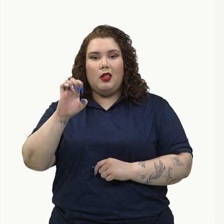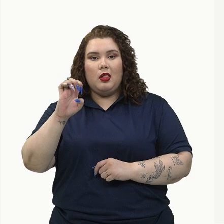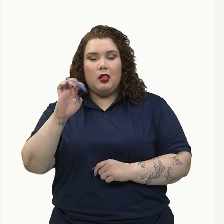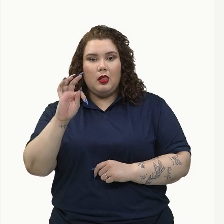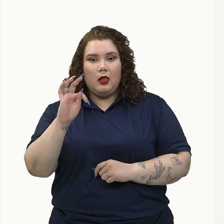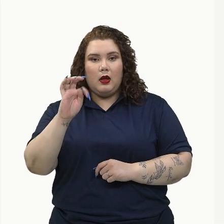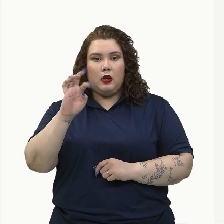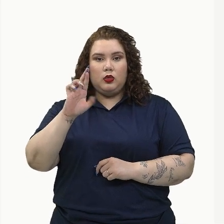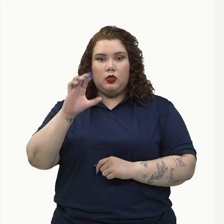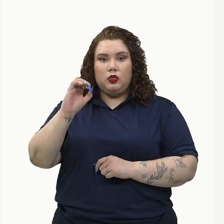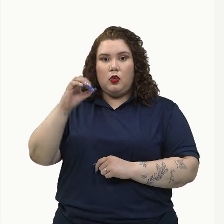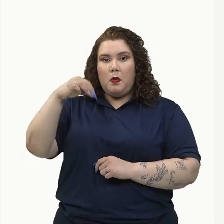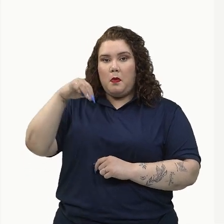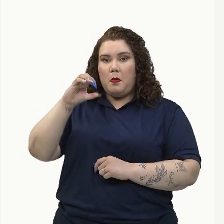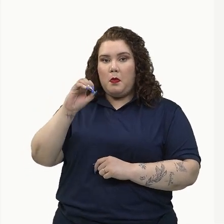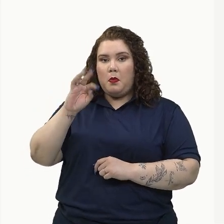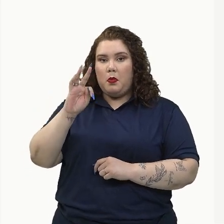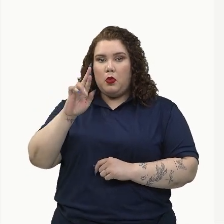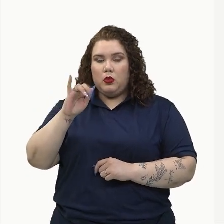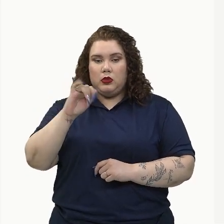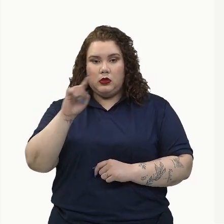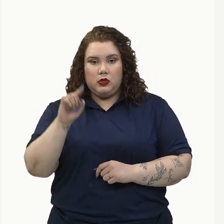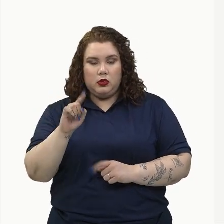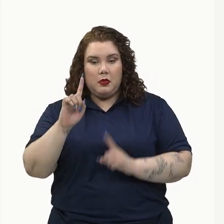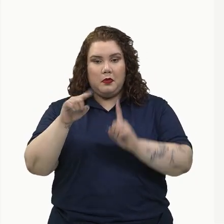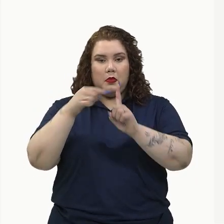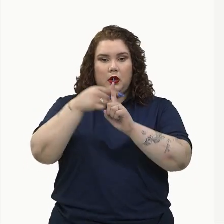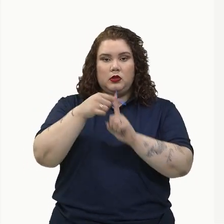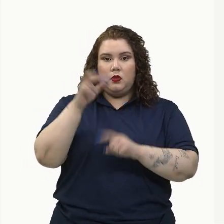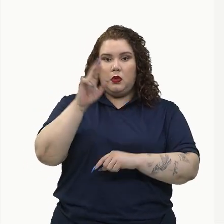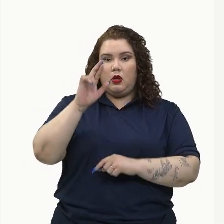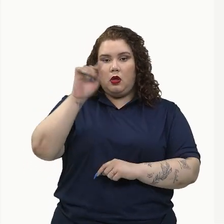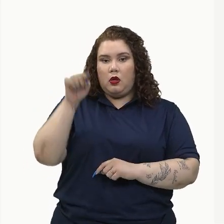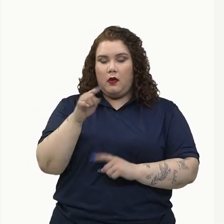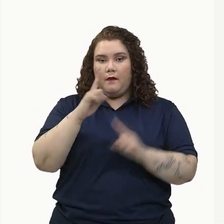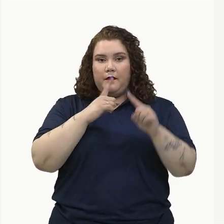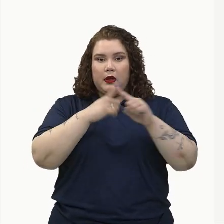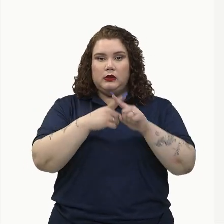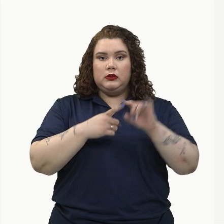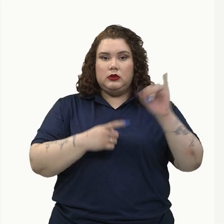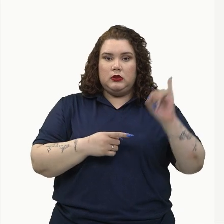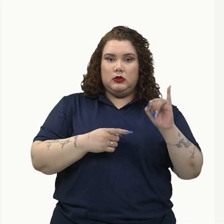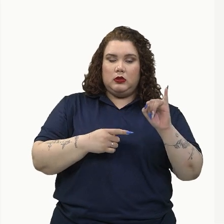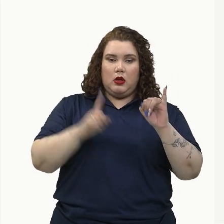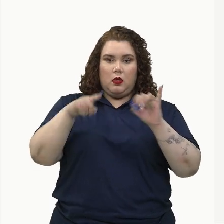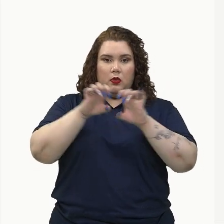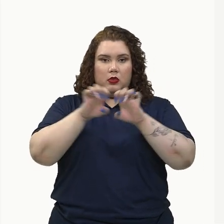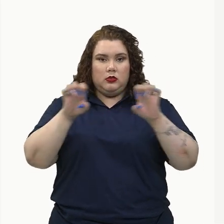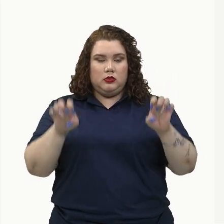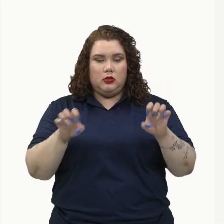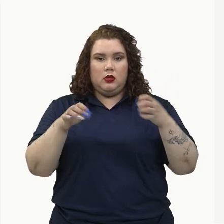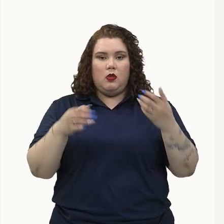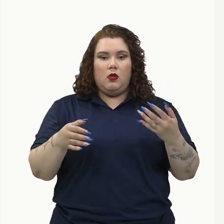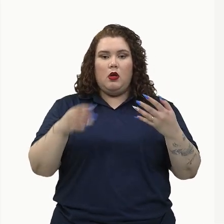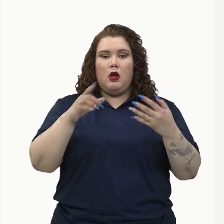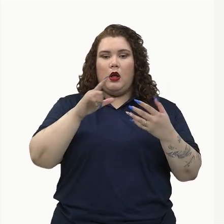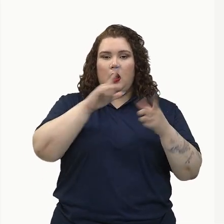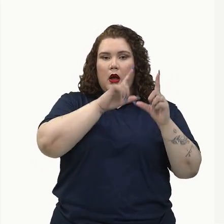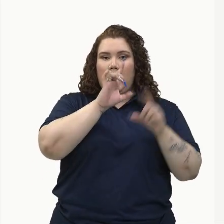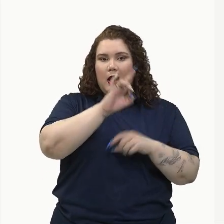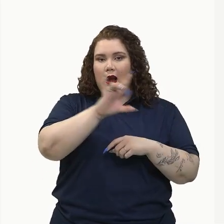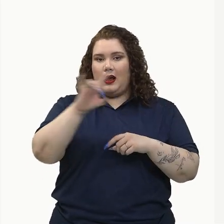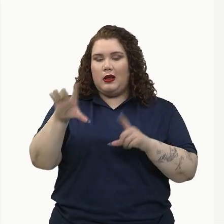a intensidade da corrente elétrica. É o que significa cada um desses elementos da nossa